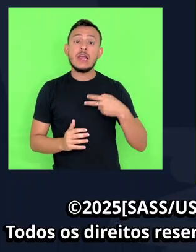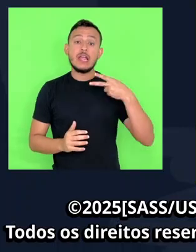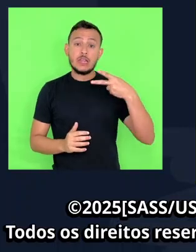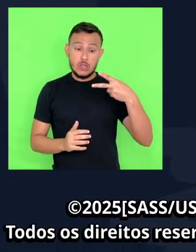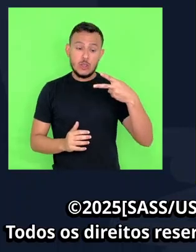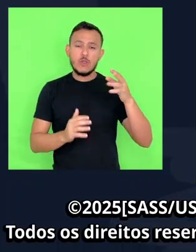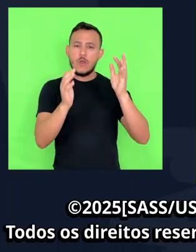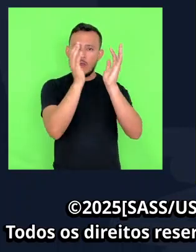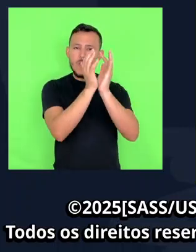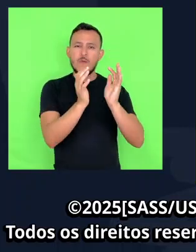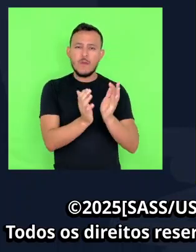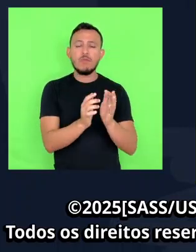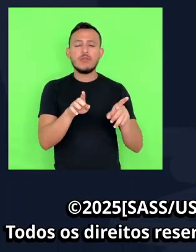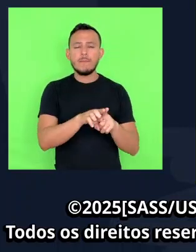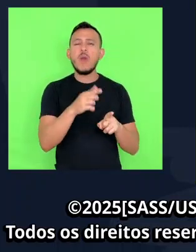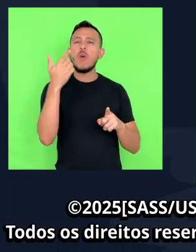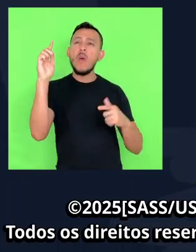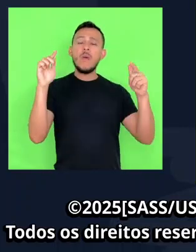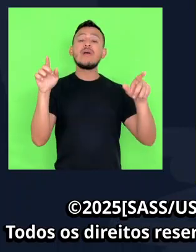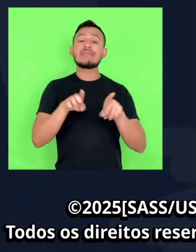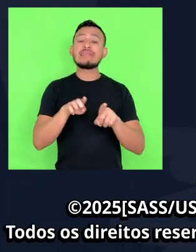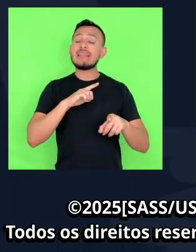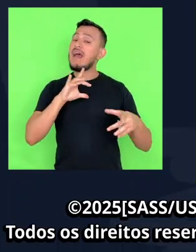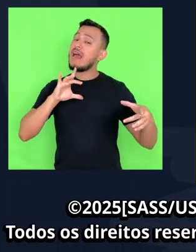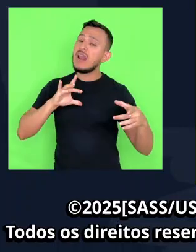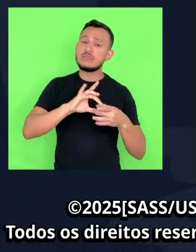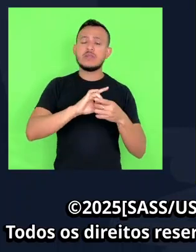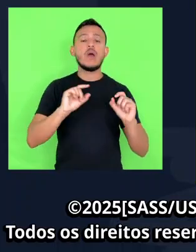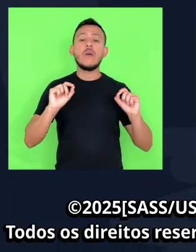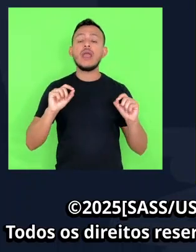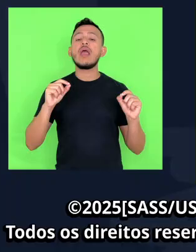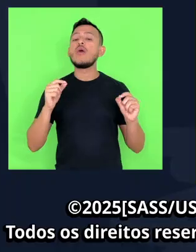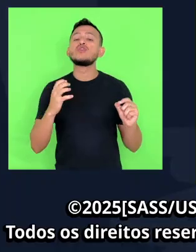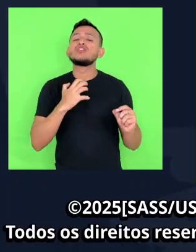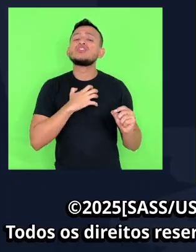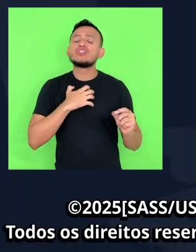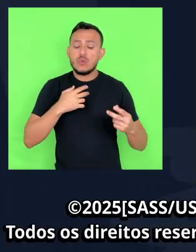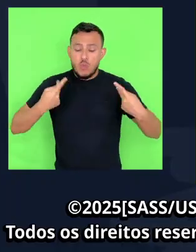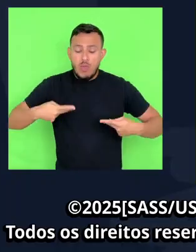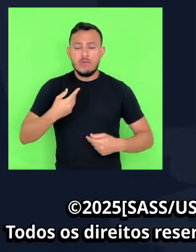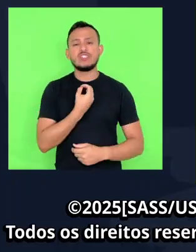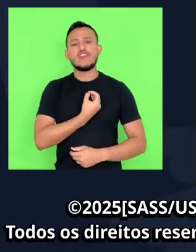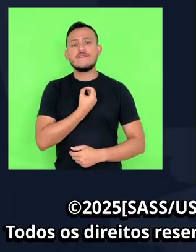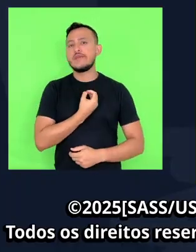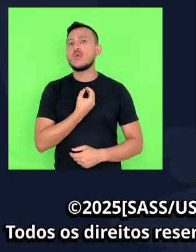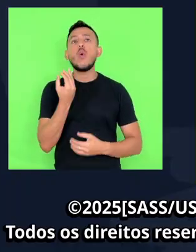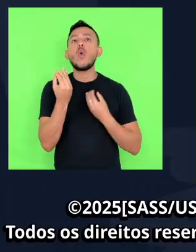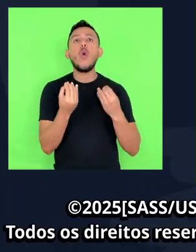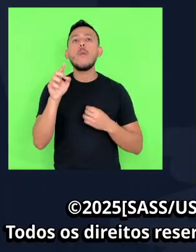duas grupos, como muitos outros, elas estão muito relacionados com o estilo de vida, com o